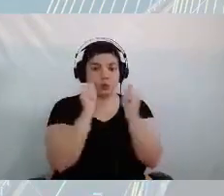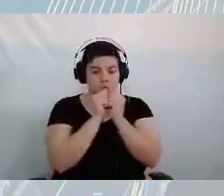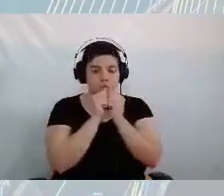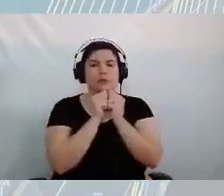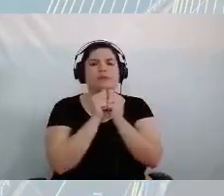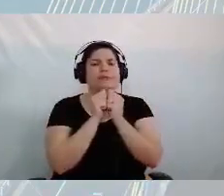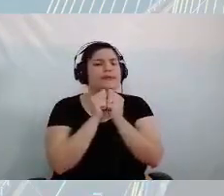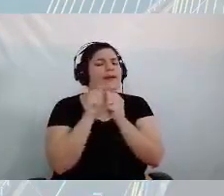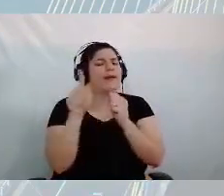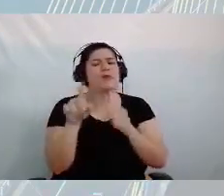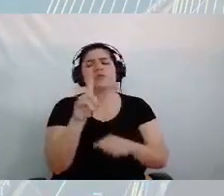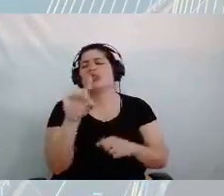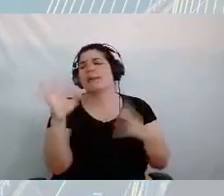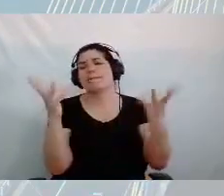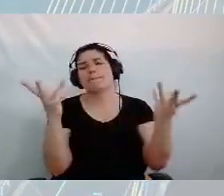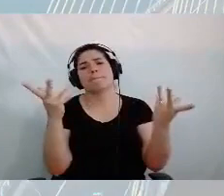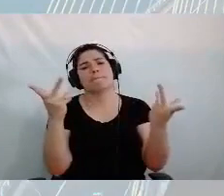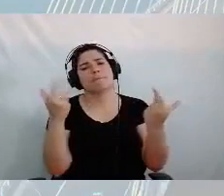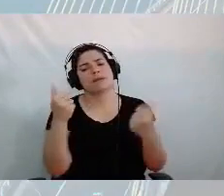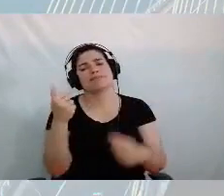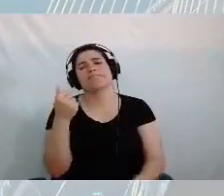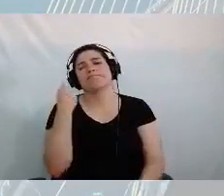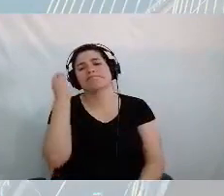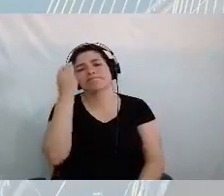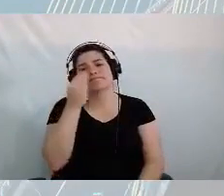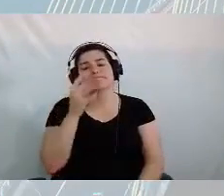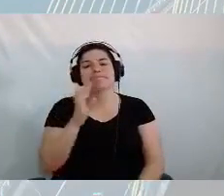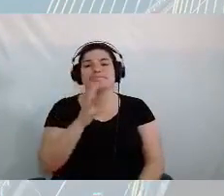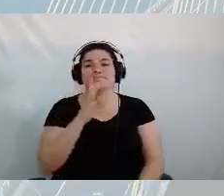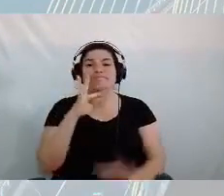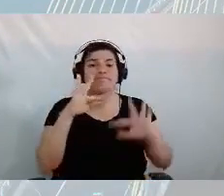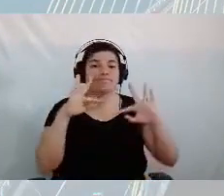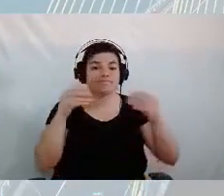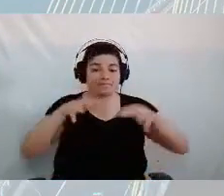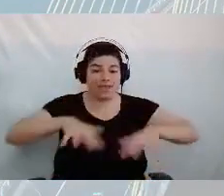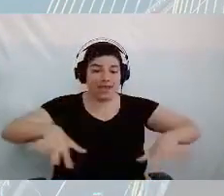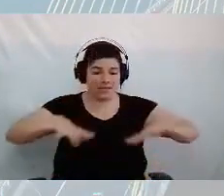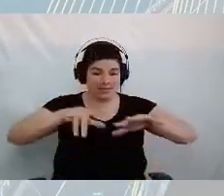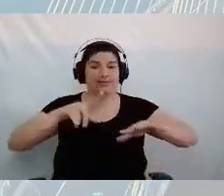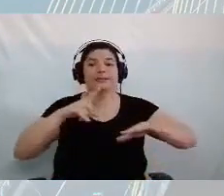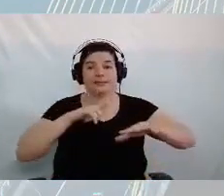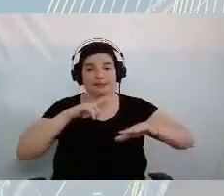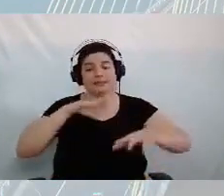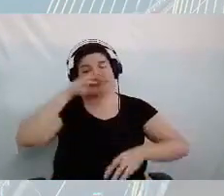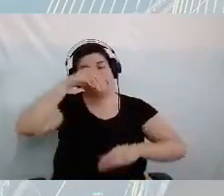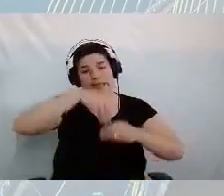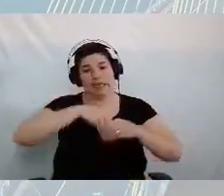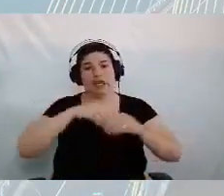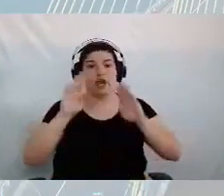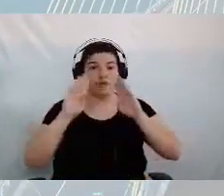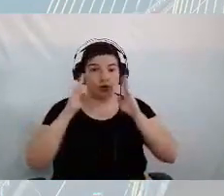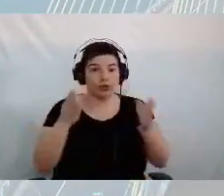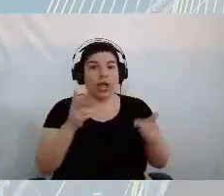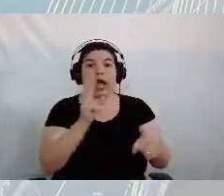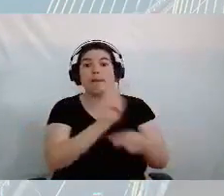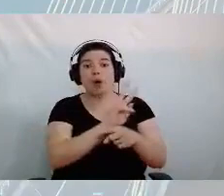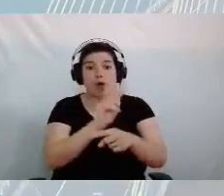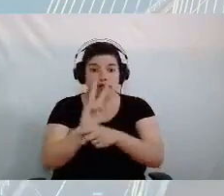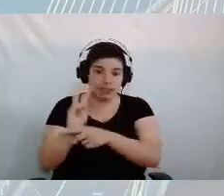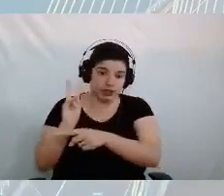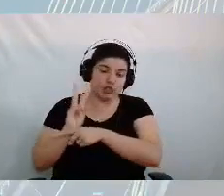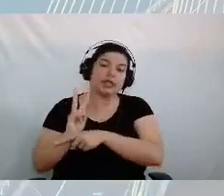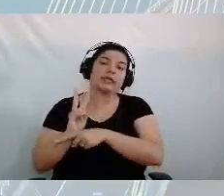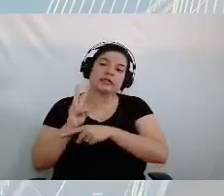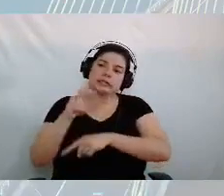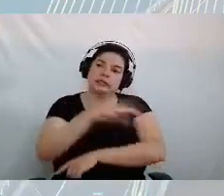dia fantástico, conhecendo todas as áreas que a gente tem voltadas para a conservação do meio